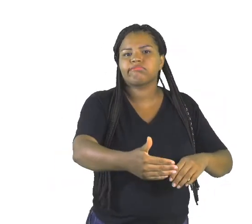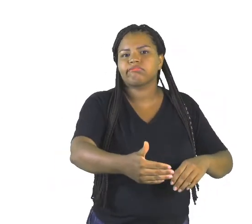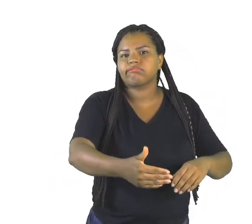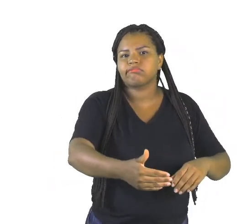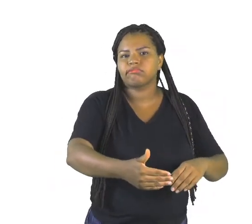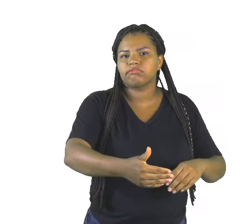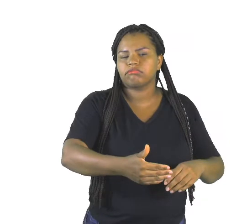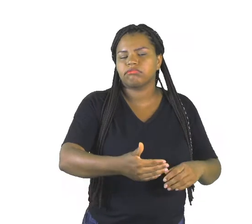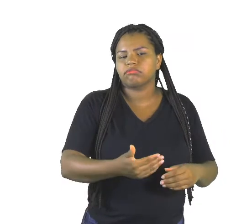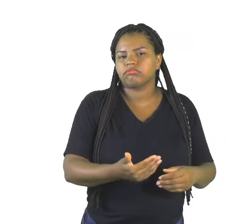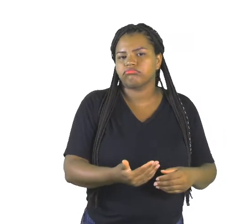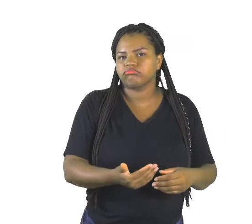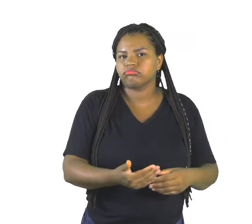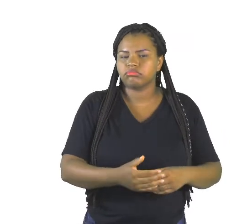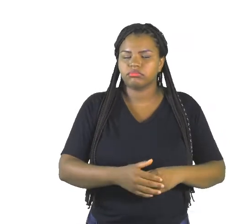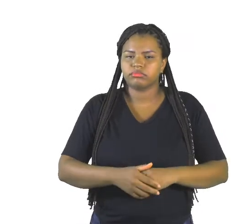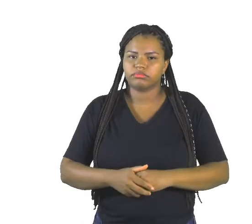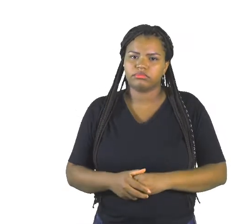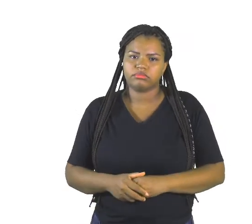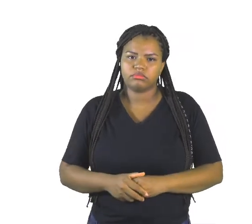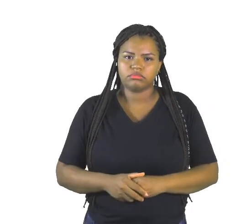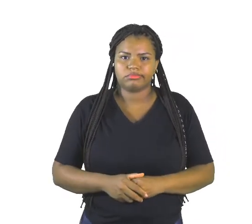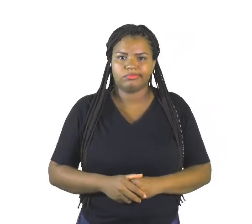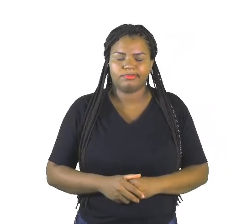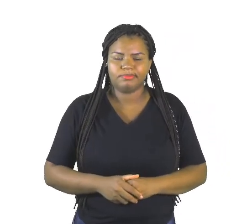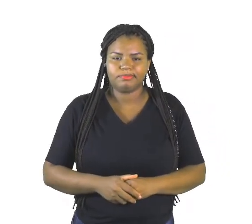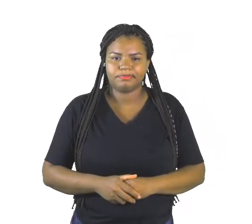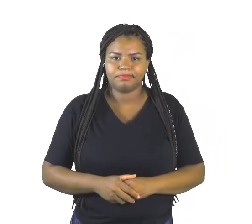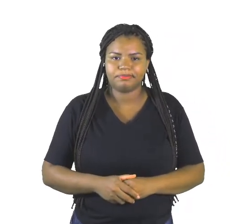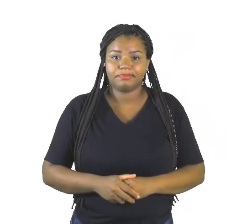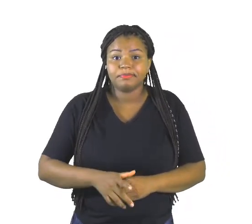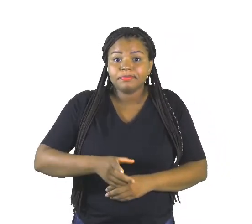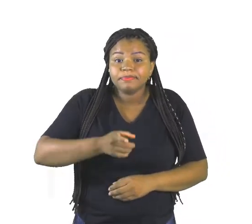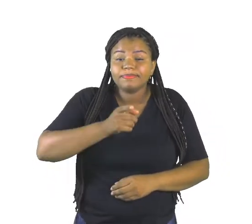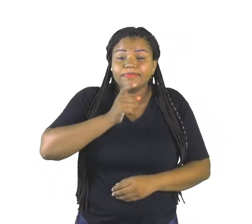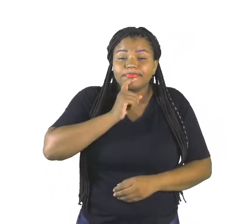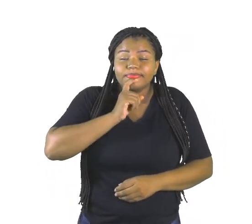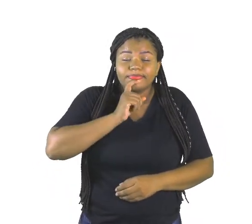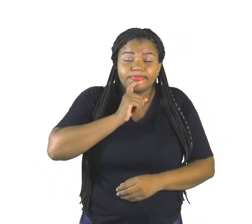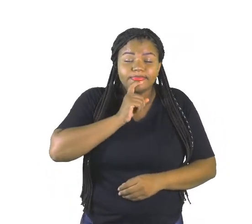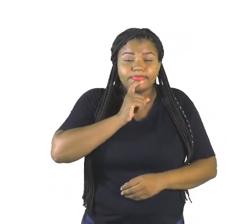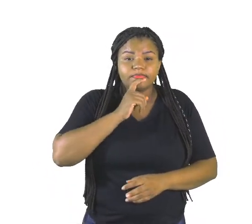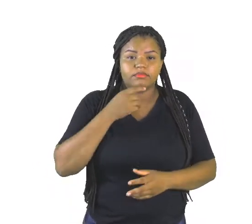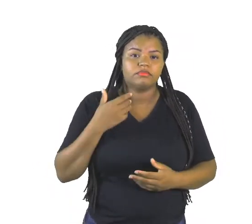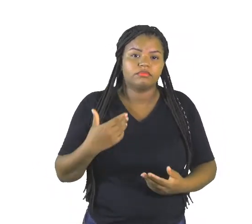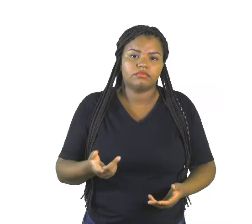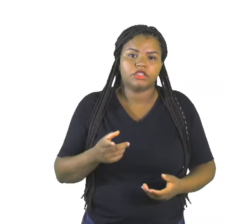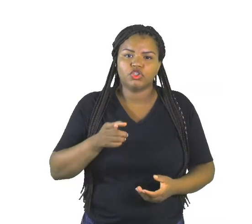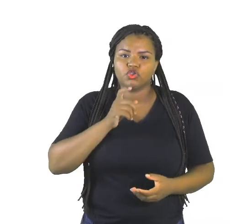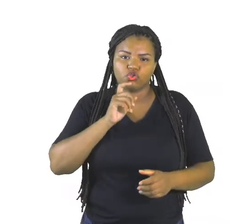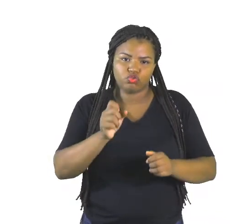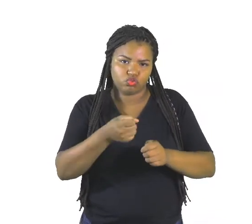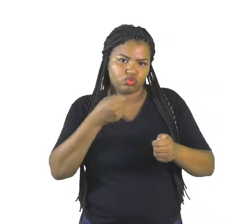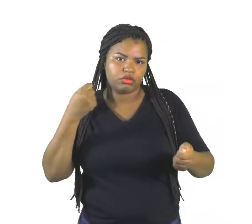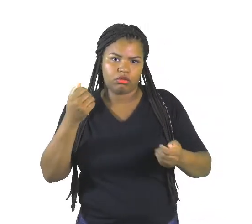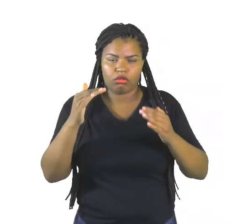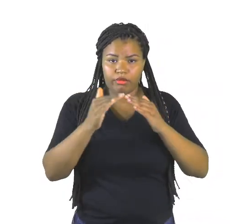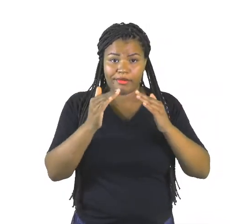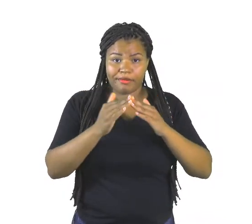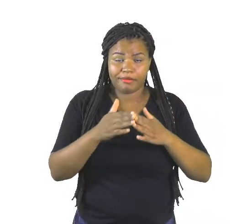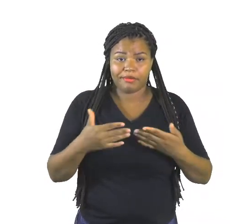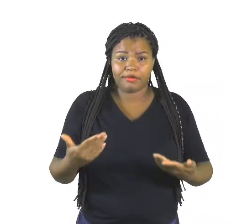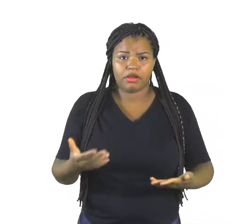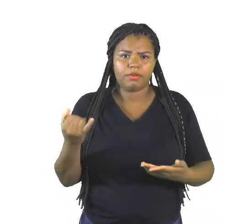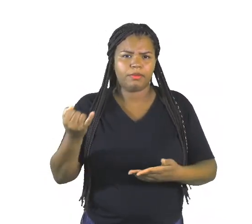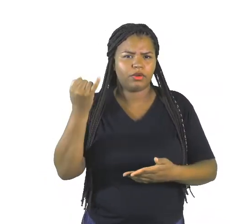sua vida útil, né? Pelo frio, né, tem nossas geladeiras em casa, né, a gente vê que é importante um